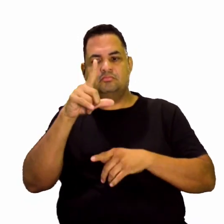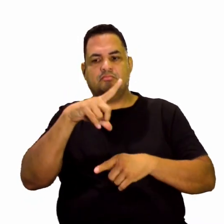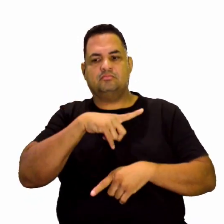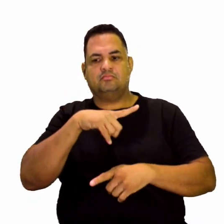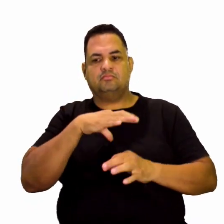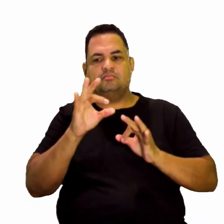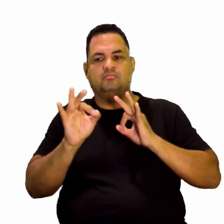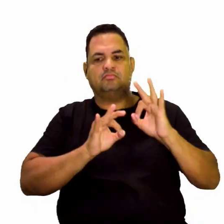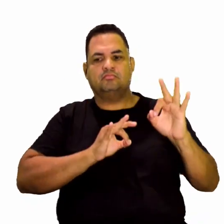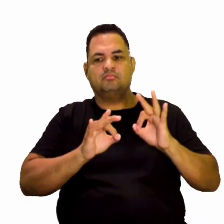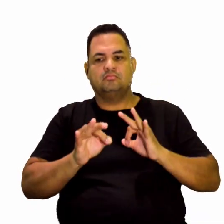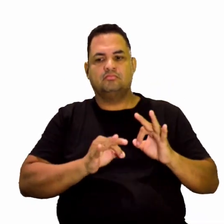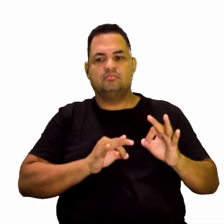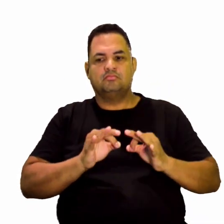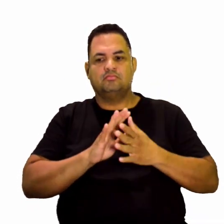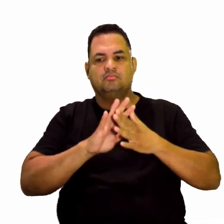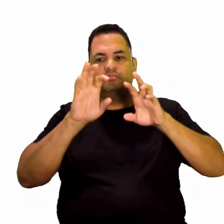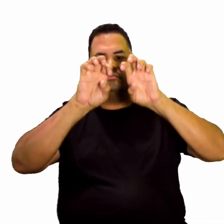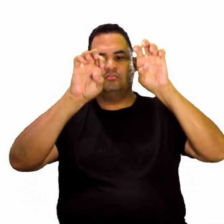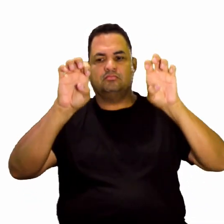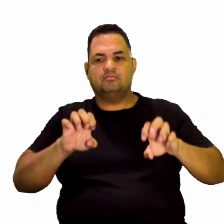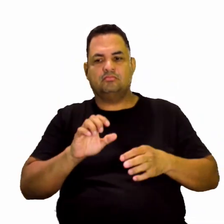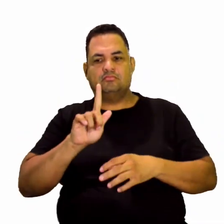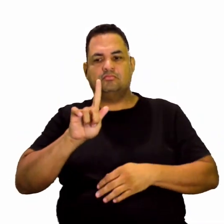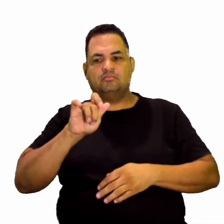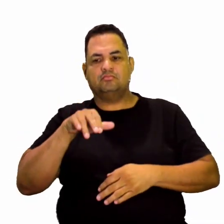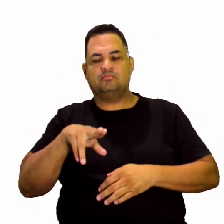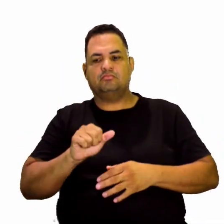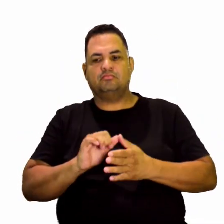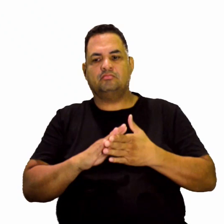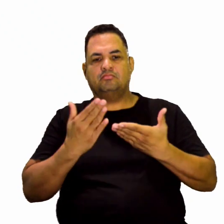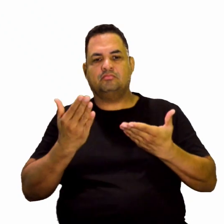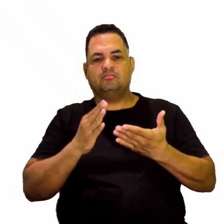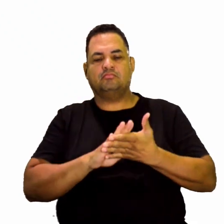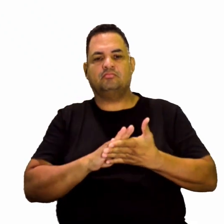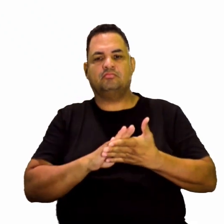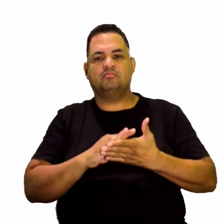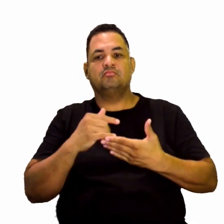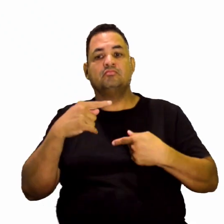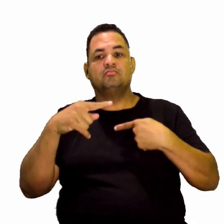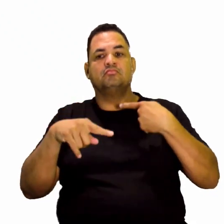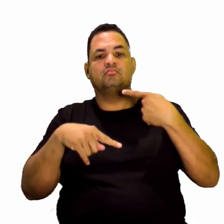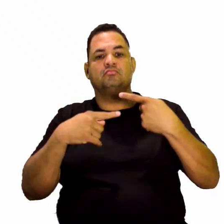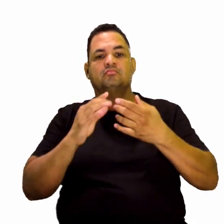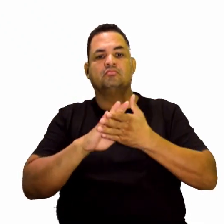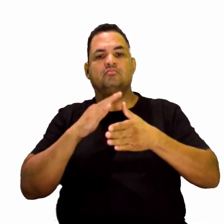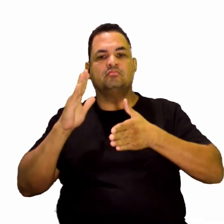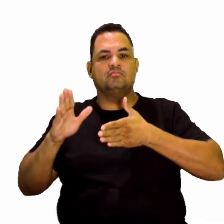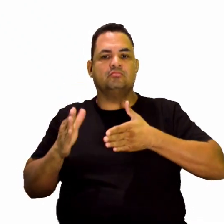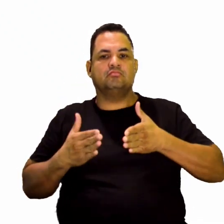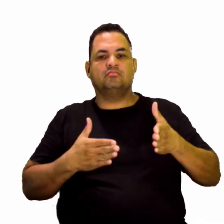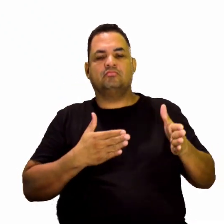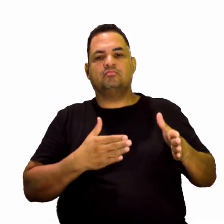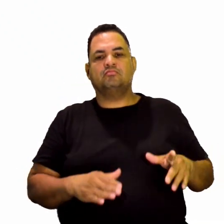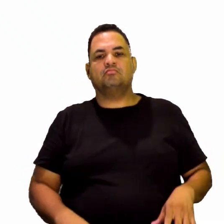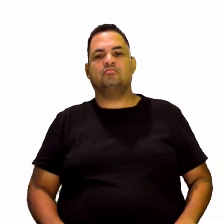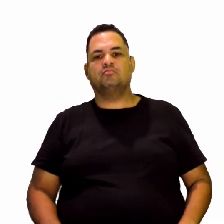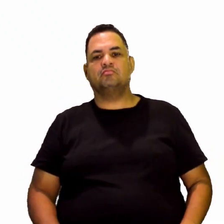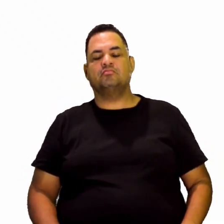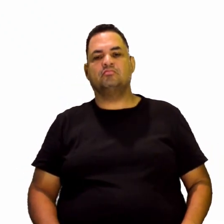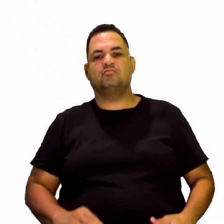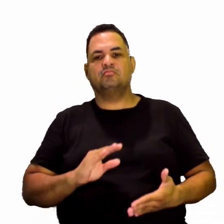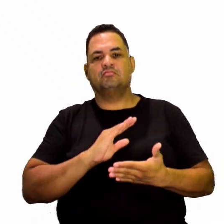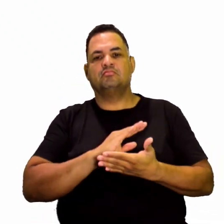uma formação, né, da estrutura de um gene que vai lá mais para frente produzir, né, ou